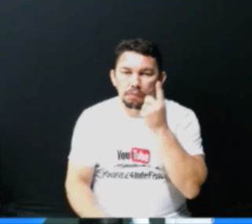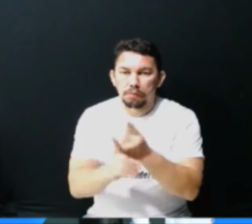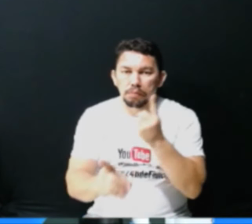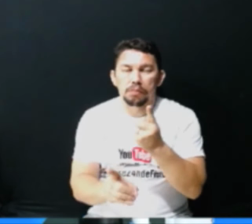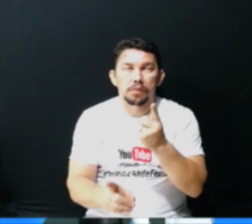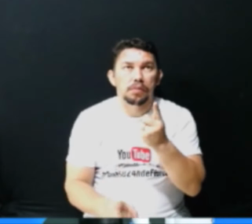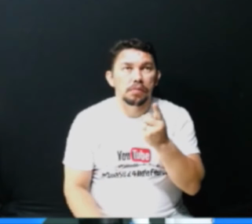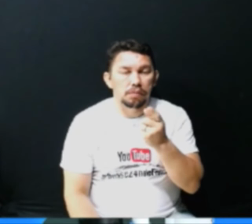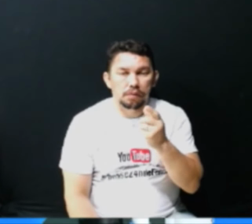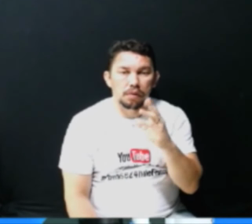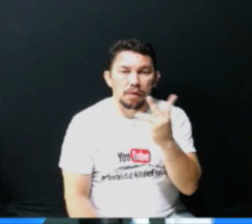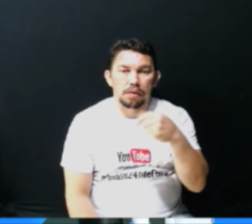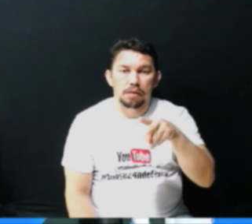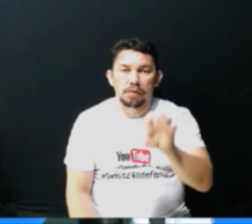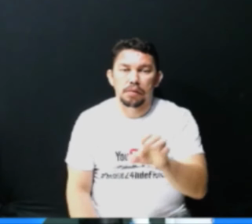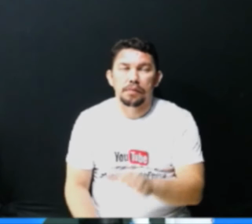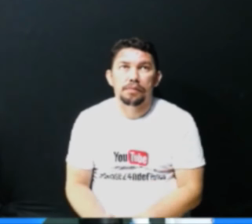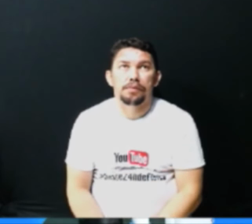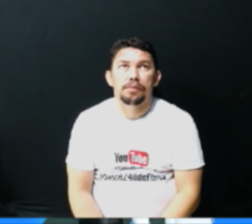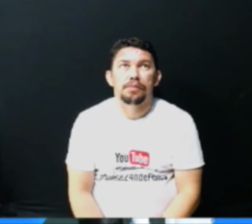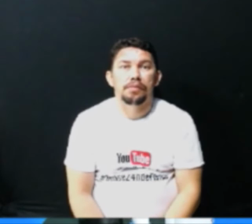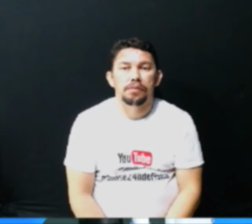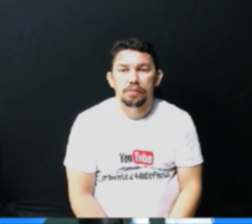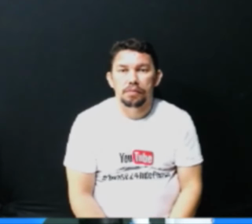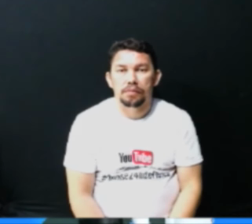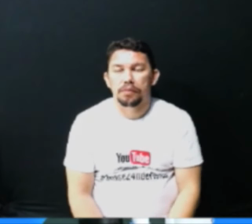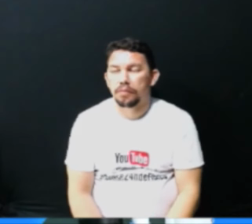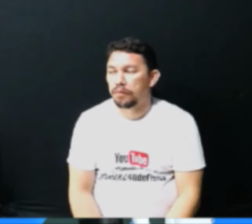Ou não conectou aqui em algum ponto.